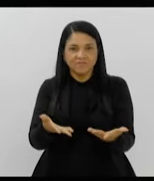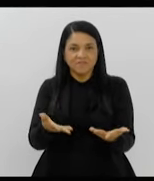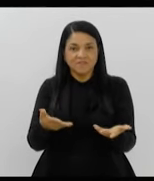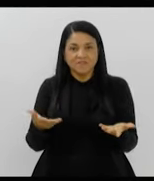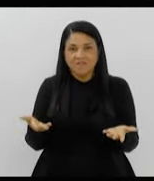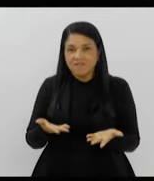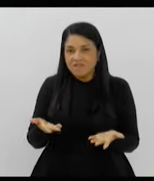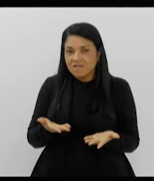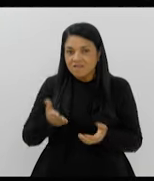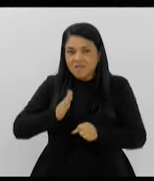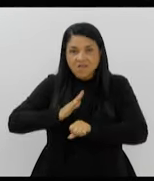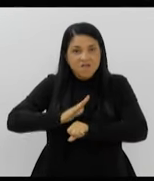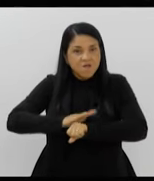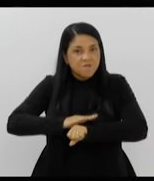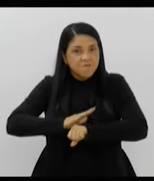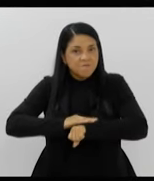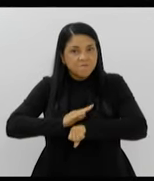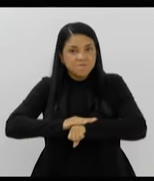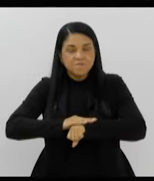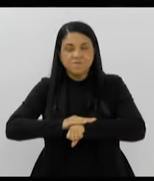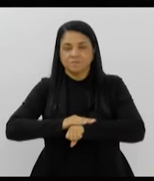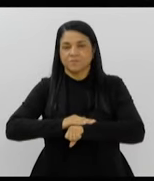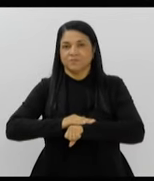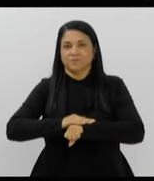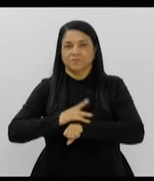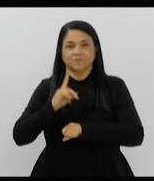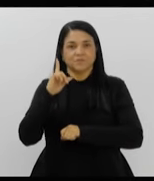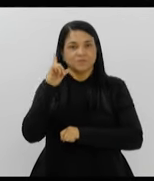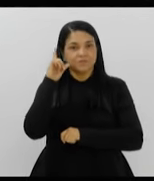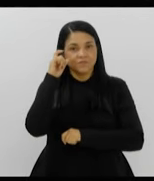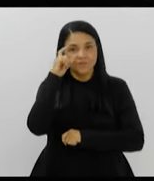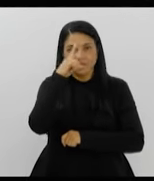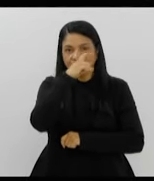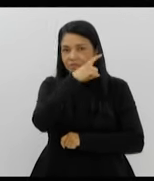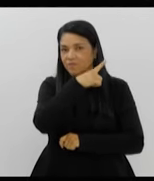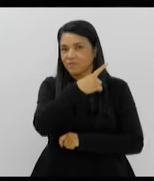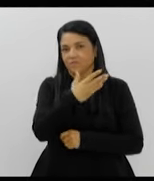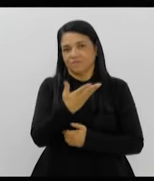um momento muito difícil